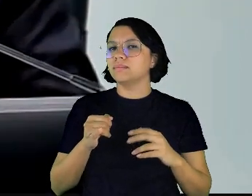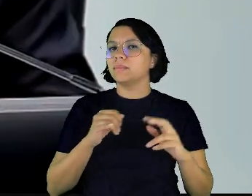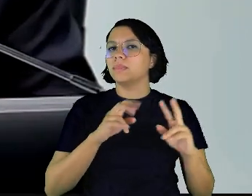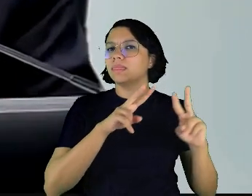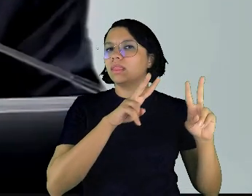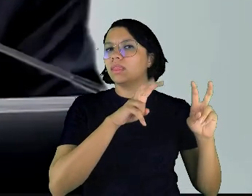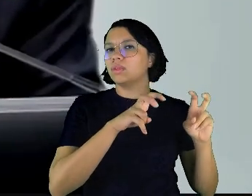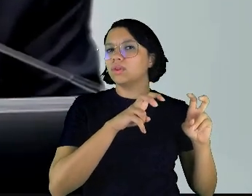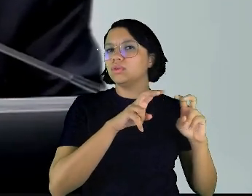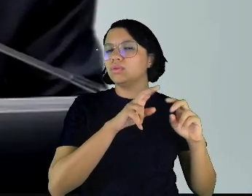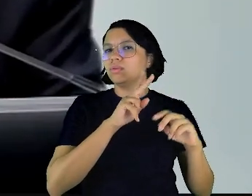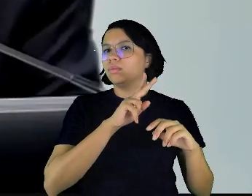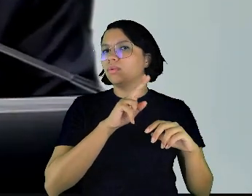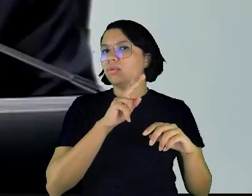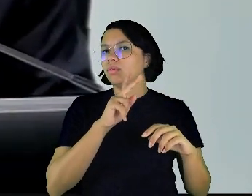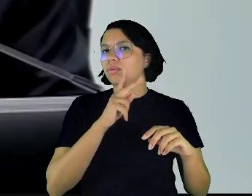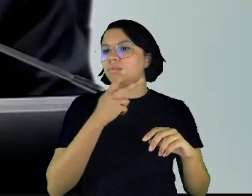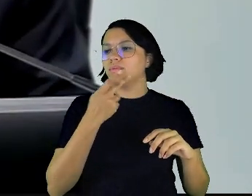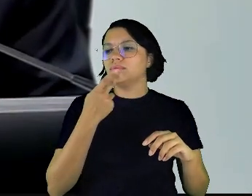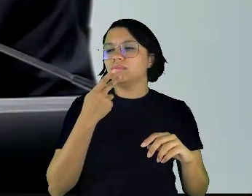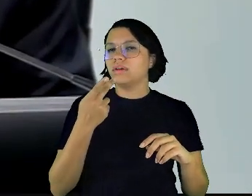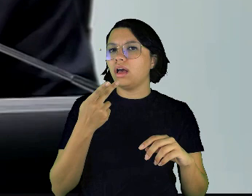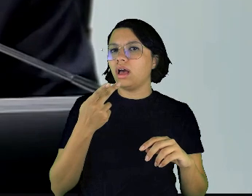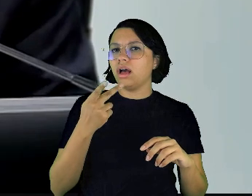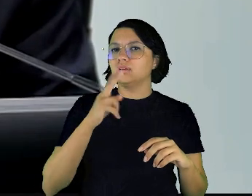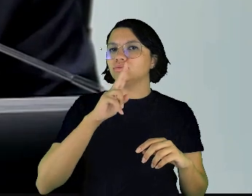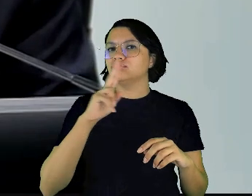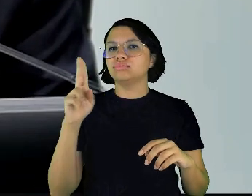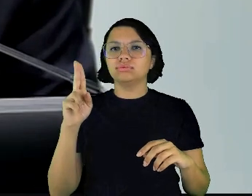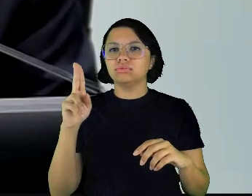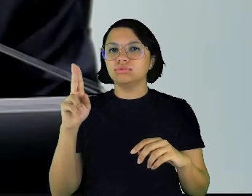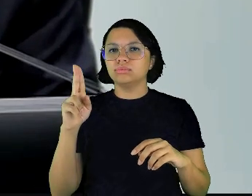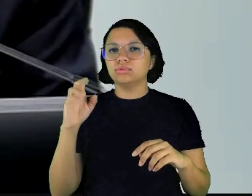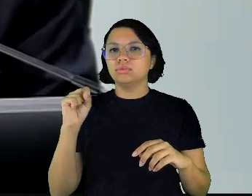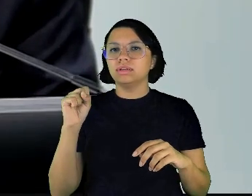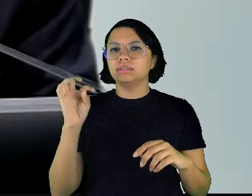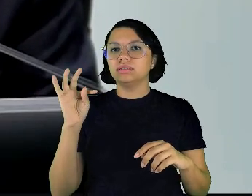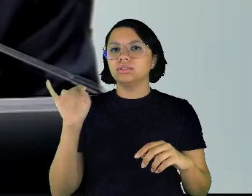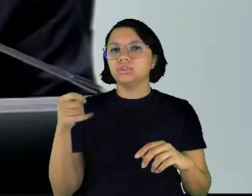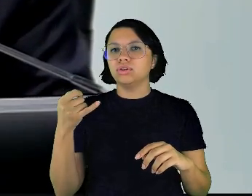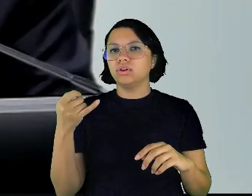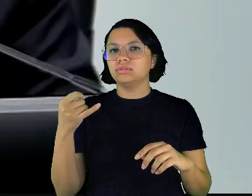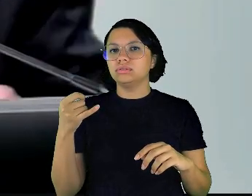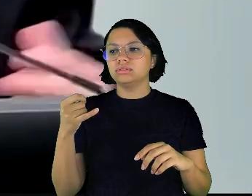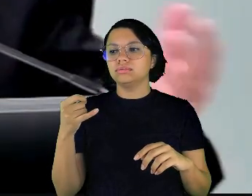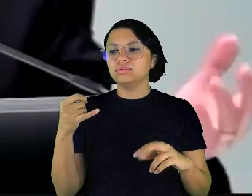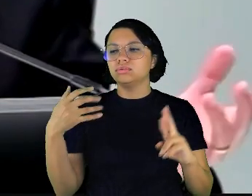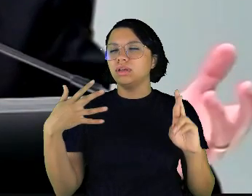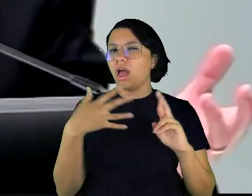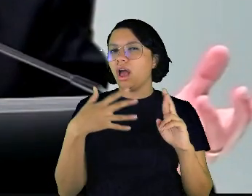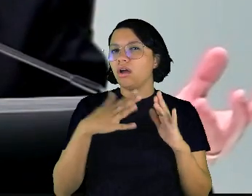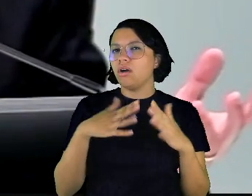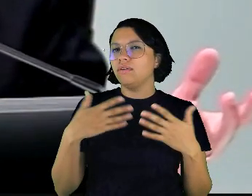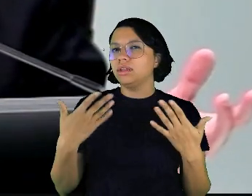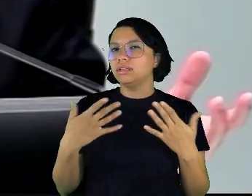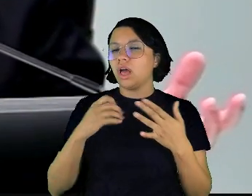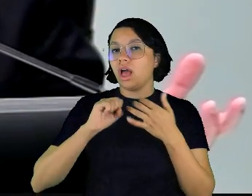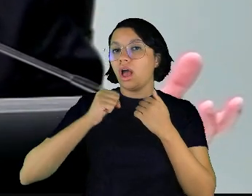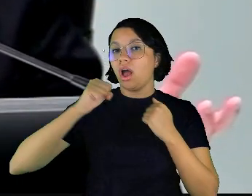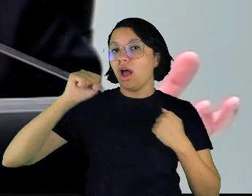na tela de chamada do STJ não quis se referir, então, a ampliar